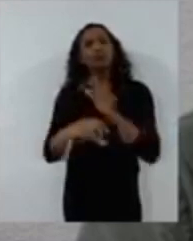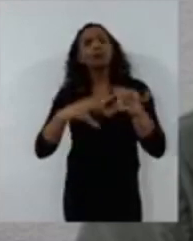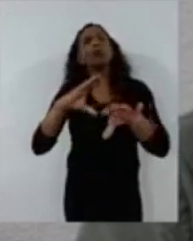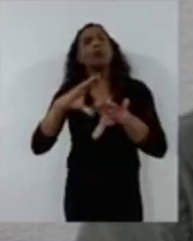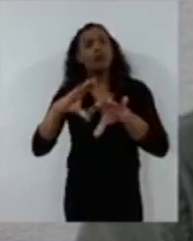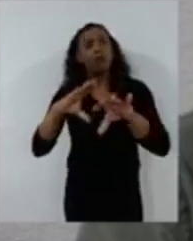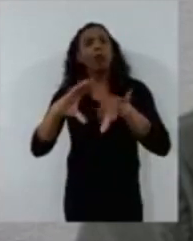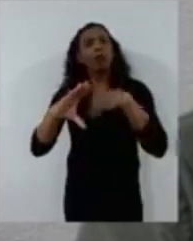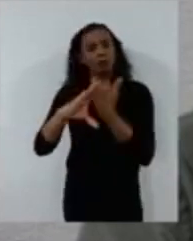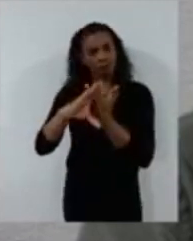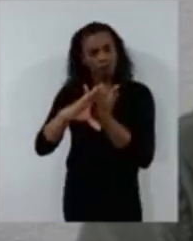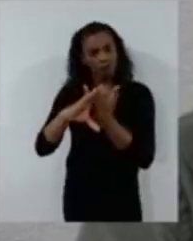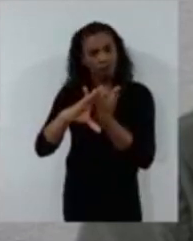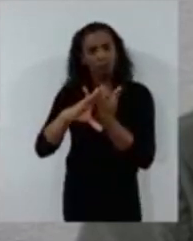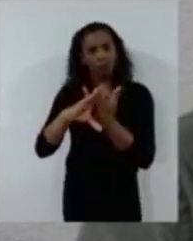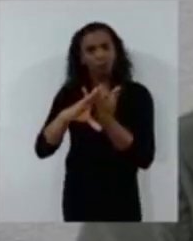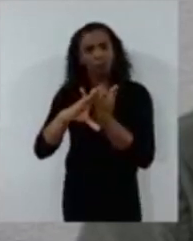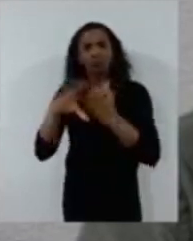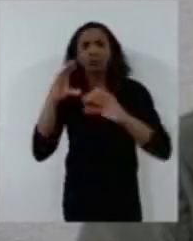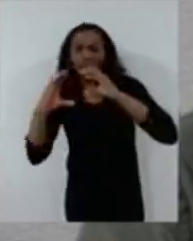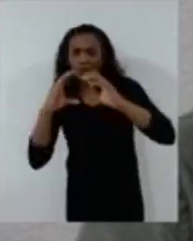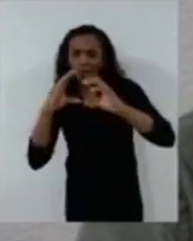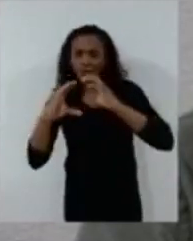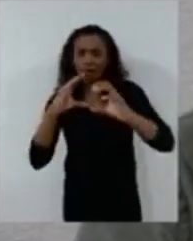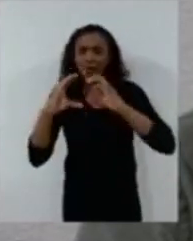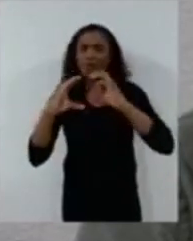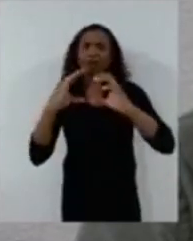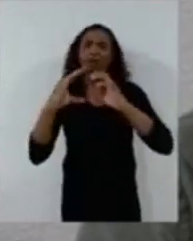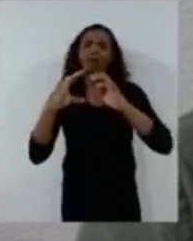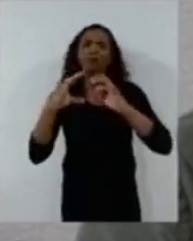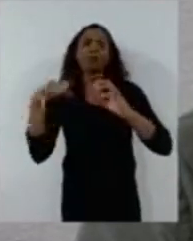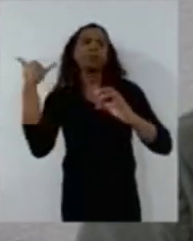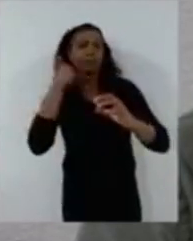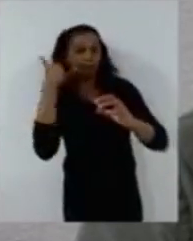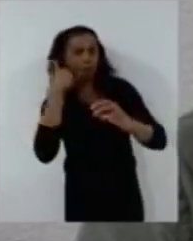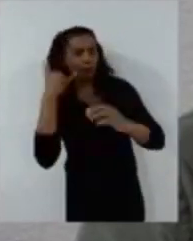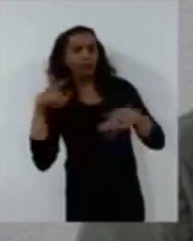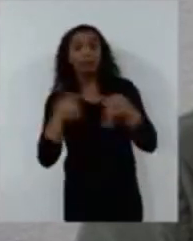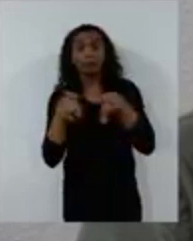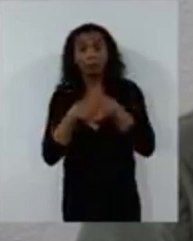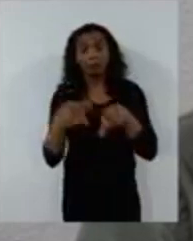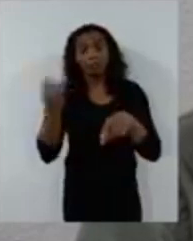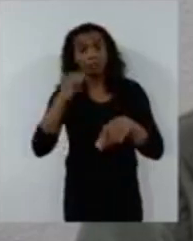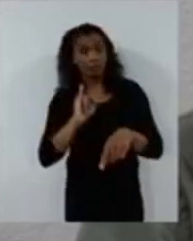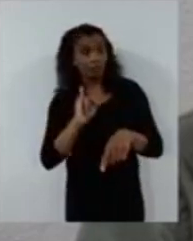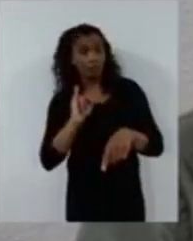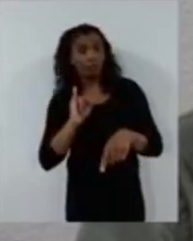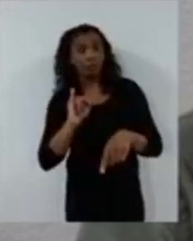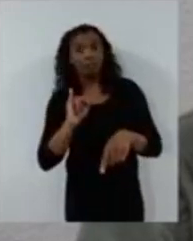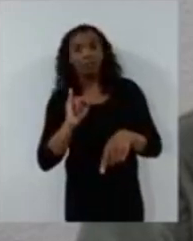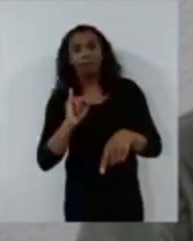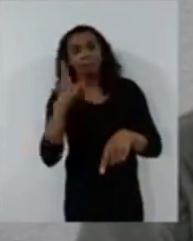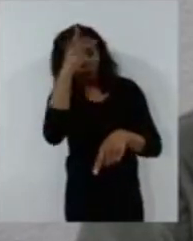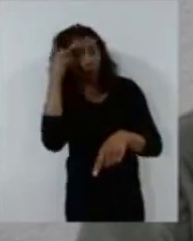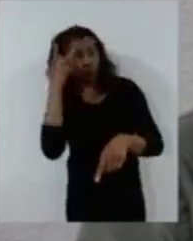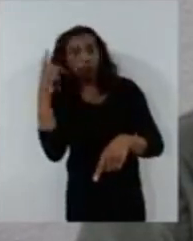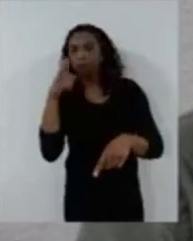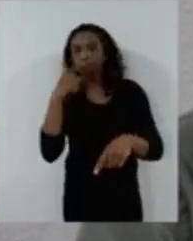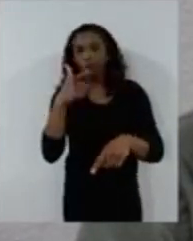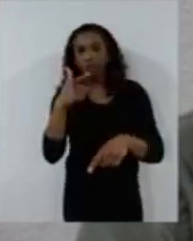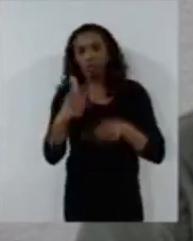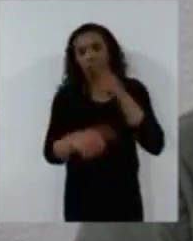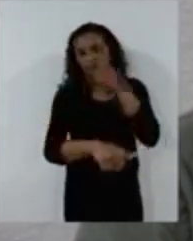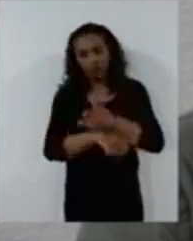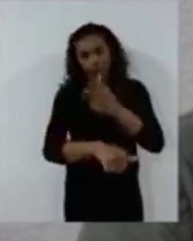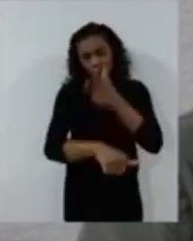telefones. E para você que nos acompanha do Instagram, se você não tiver o vídeo disponibilizado aí neste